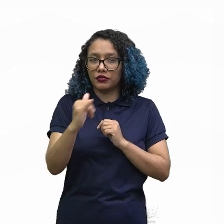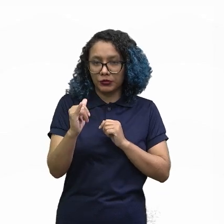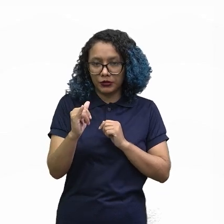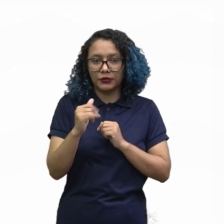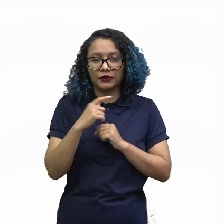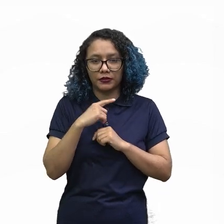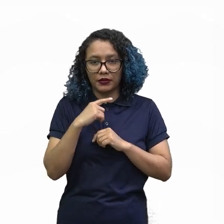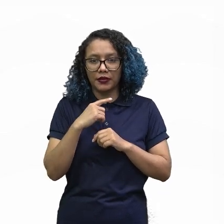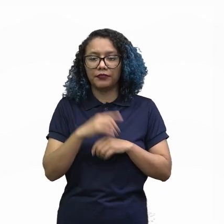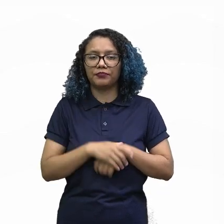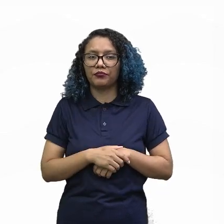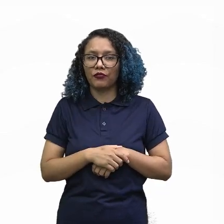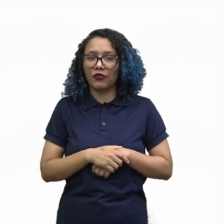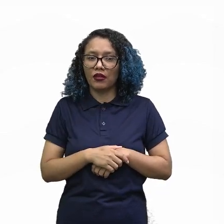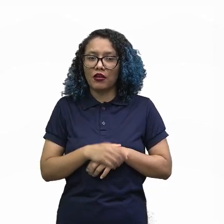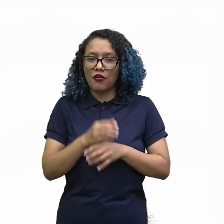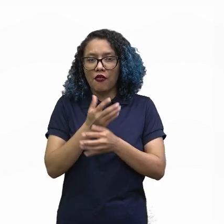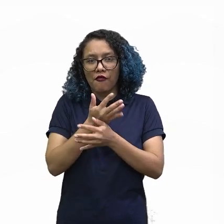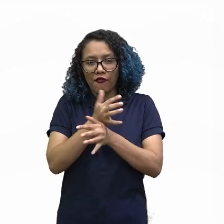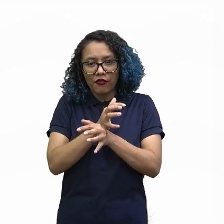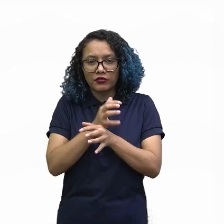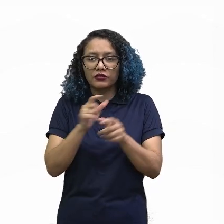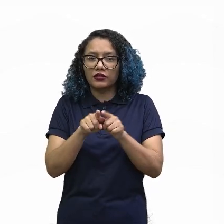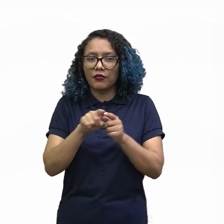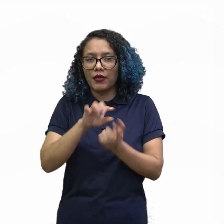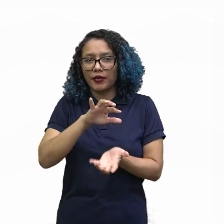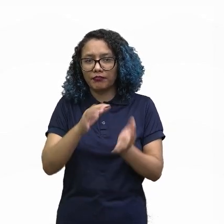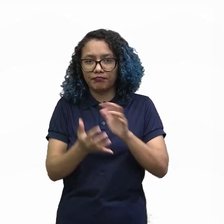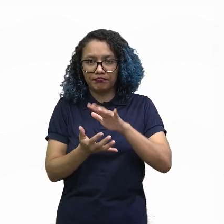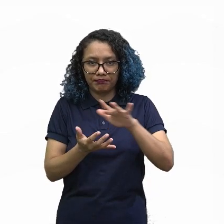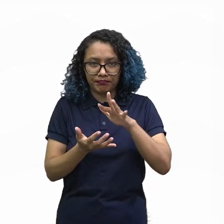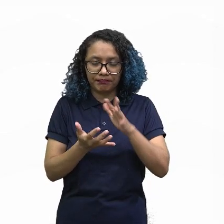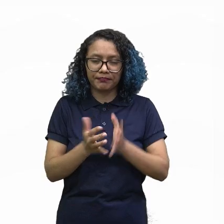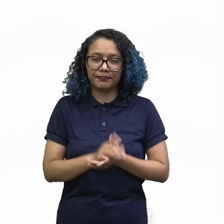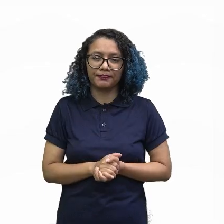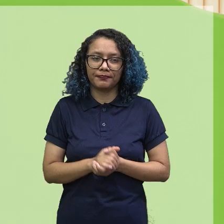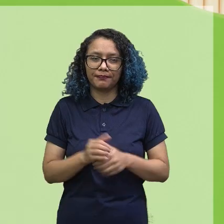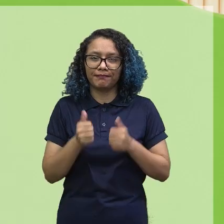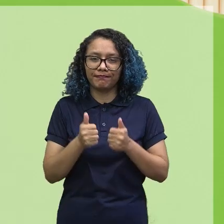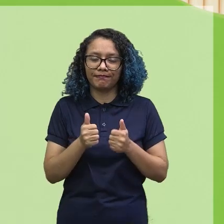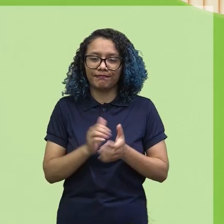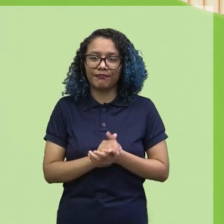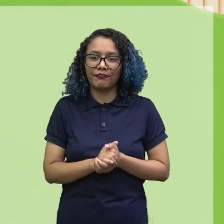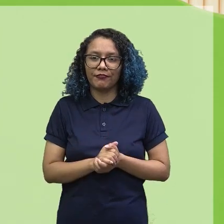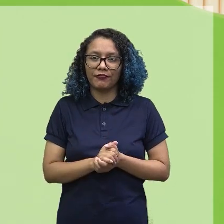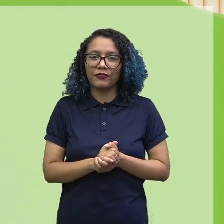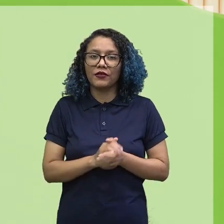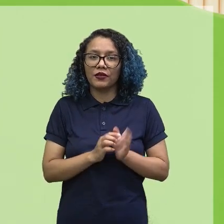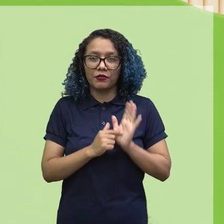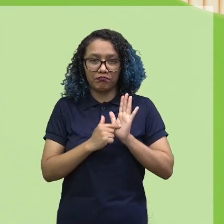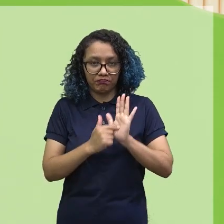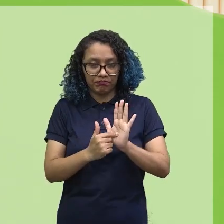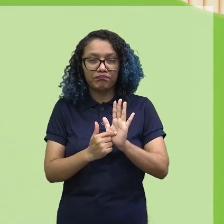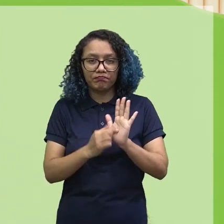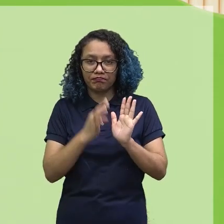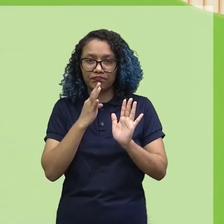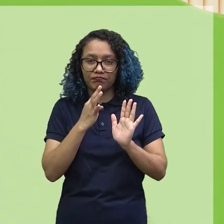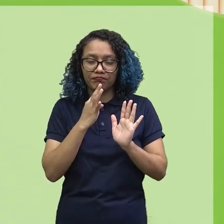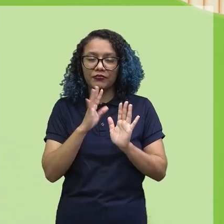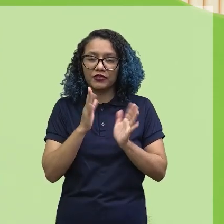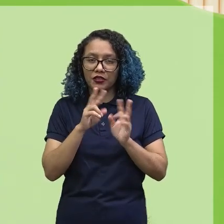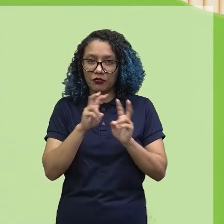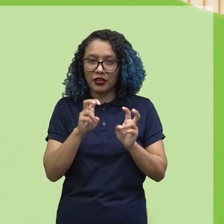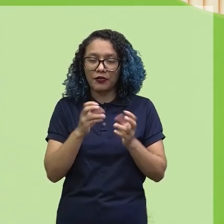disponíveis, fósseis e biomassa. É isso, pessoal. Agora que a gente já conhece o conteúdo da